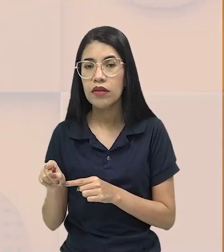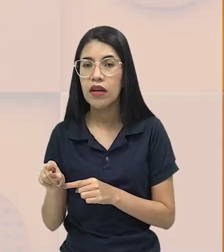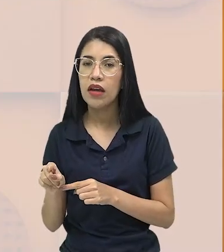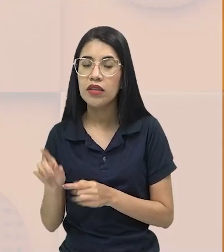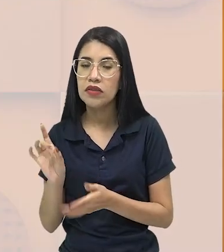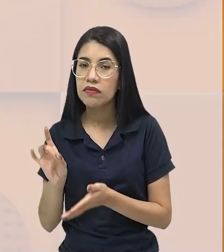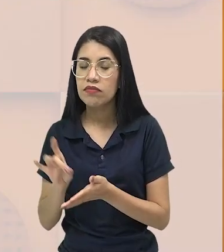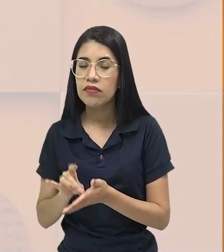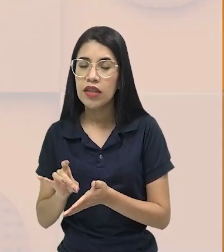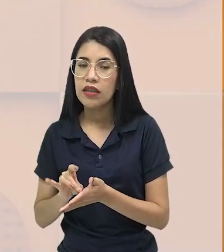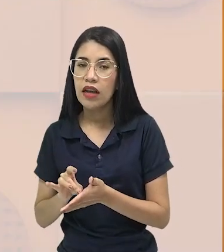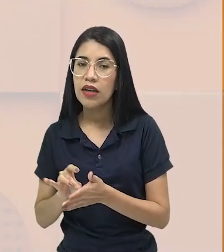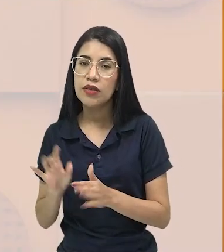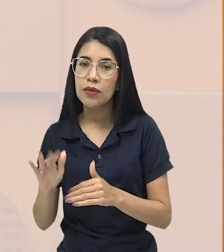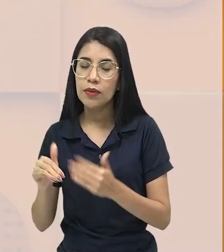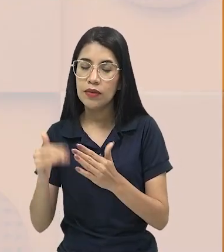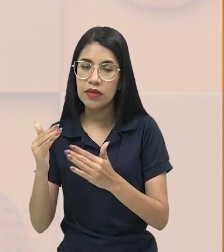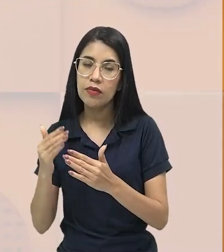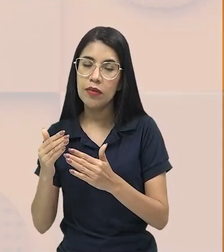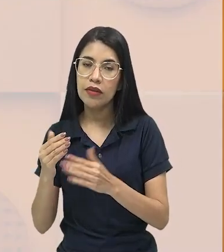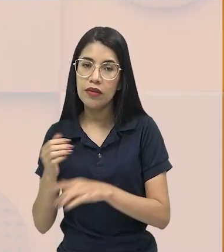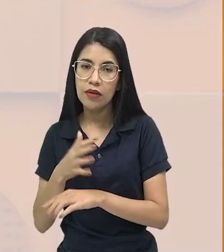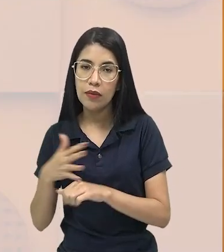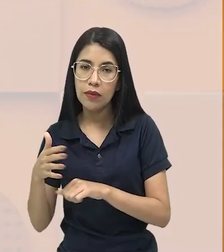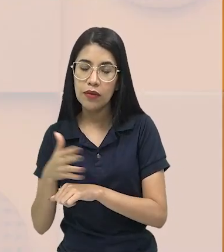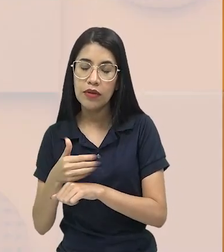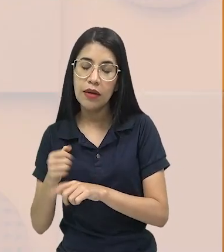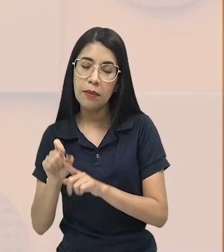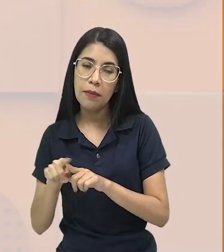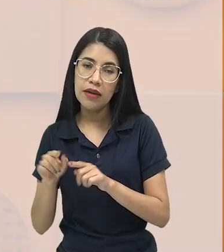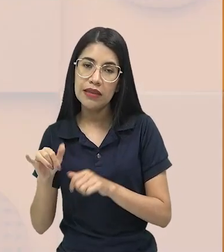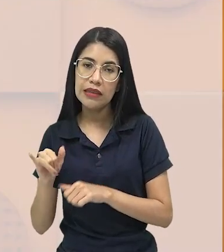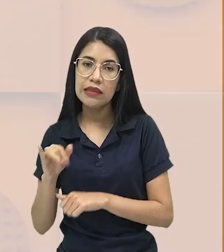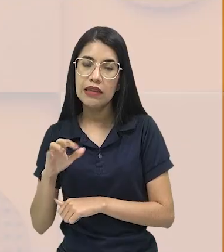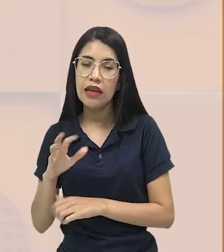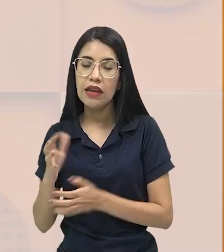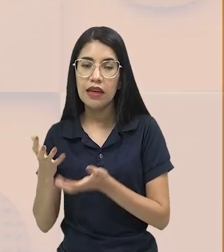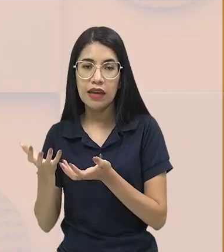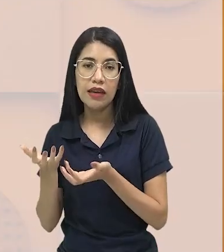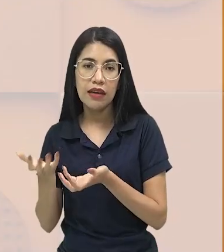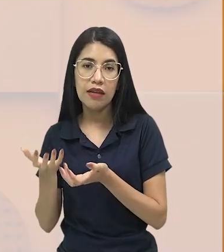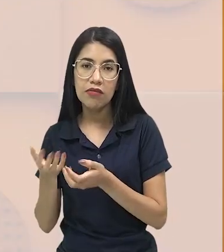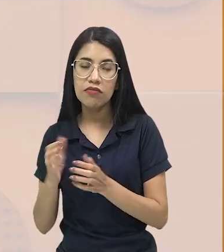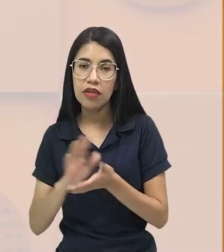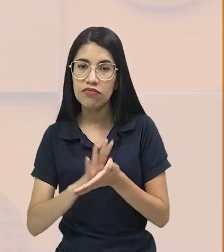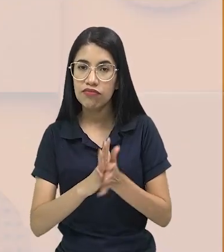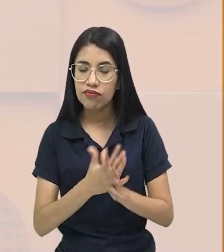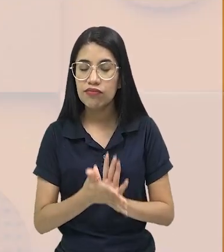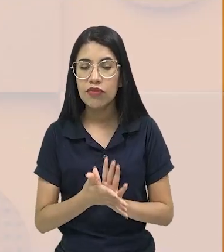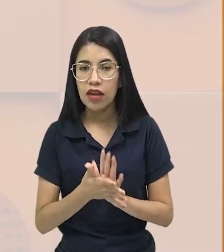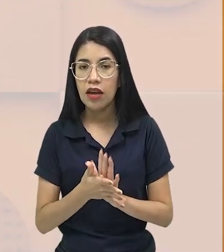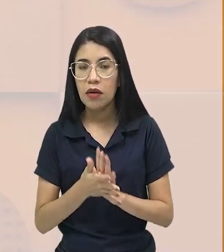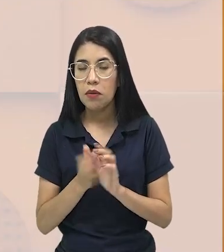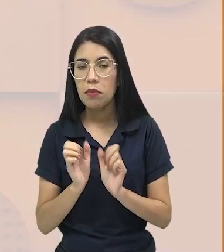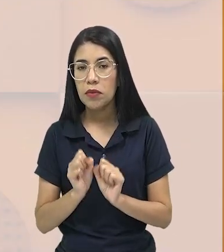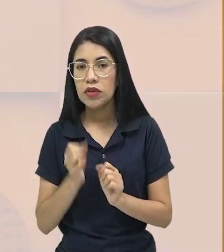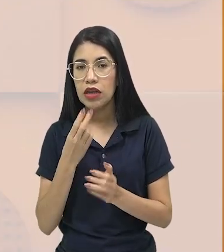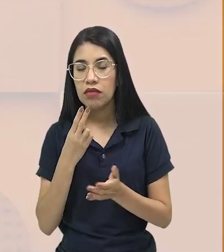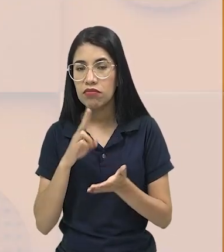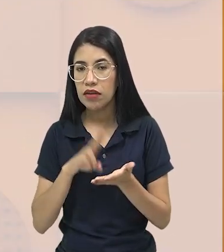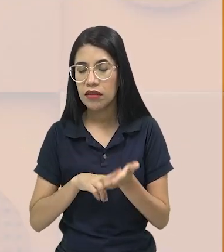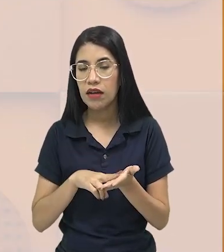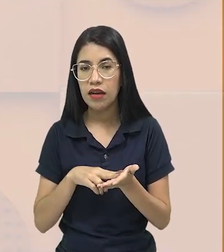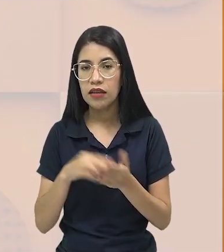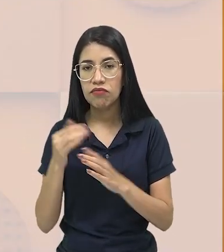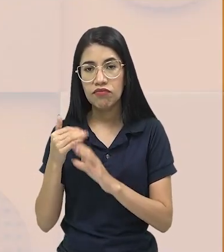ao desenvolvimento colonial, mas se o colonizador quisesse exterminá-los, era simplesmente escrever uma carta colocando essas justificativas e